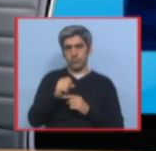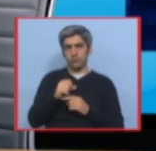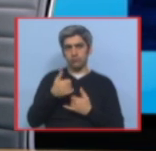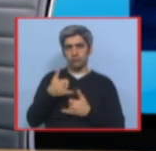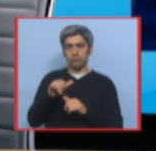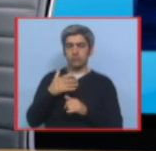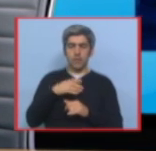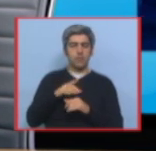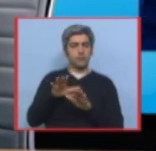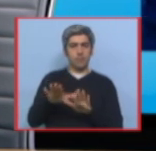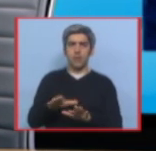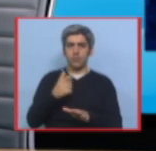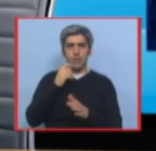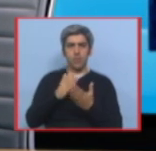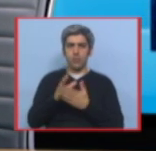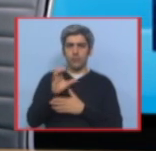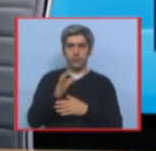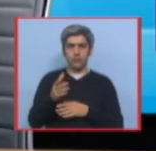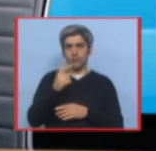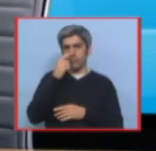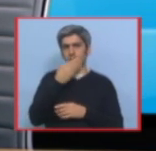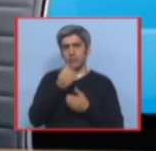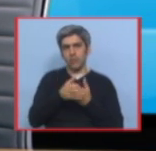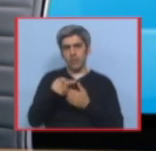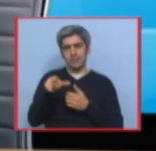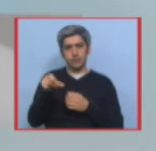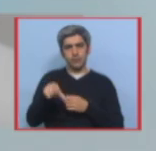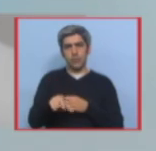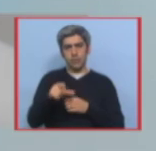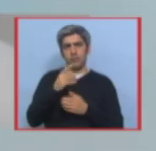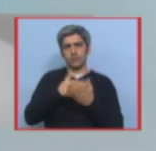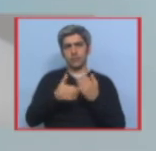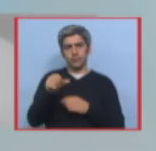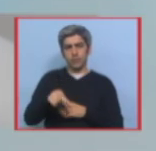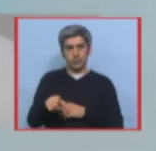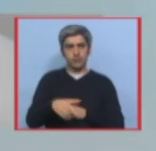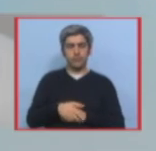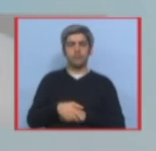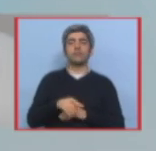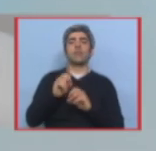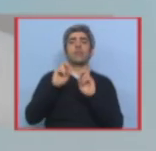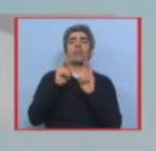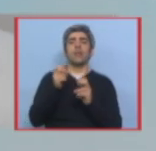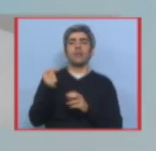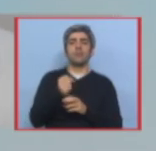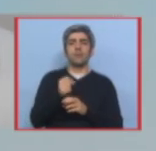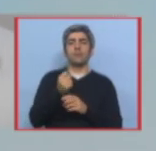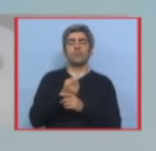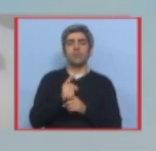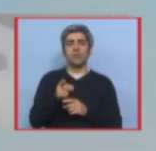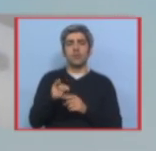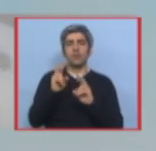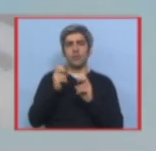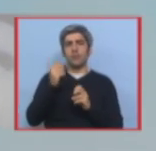quer travar os despejos, nomeadamente as pessoas mais idosas e dos deficientes. E trazemos este assunto aqui à análise porque é um assunto